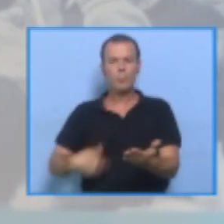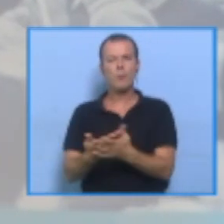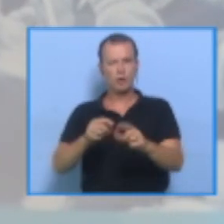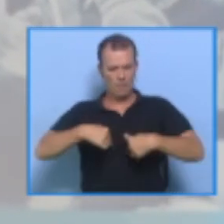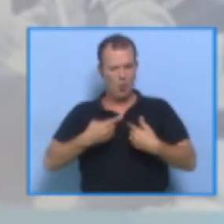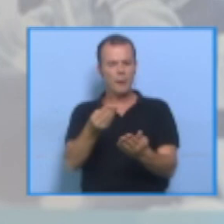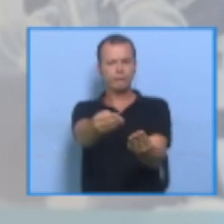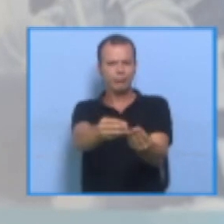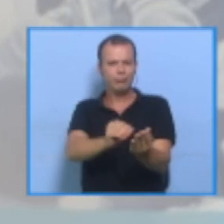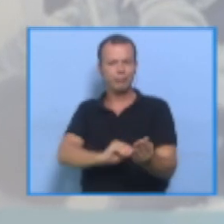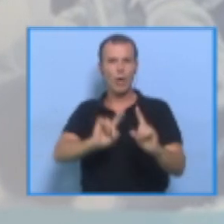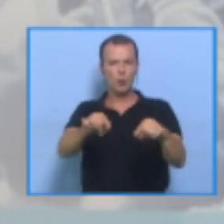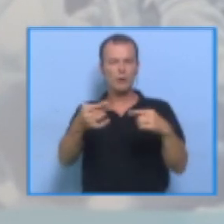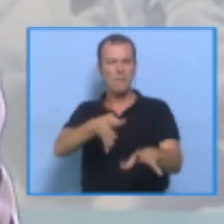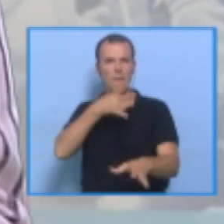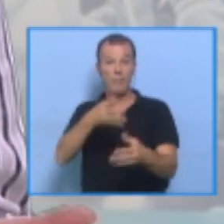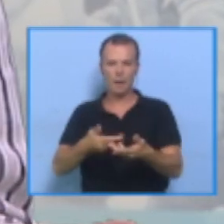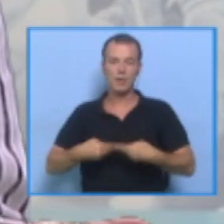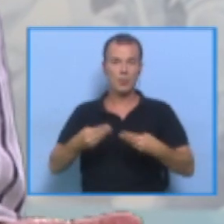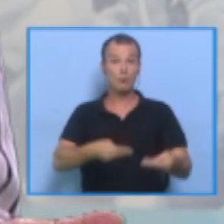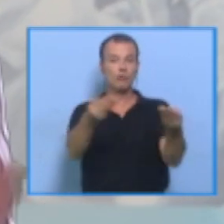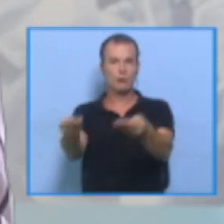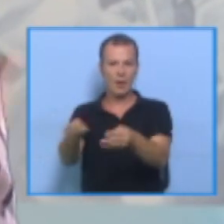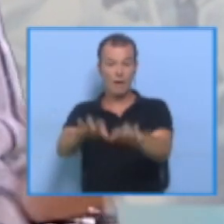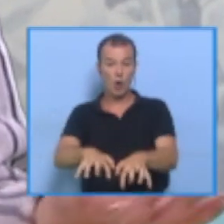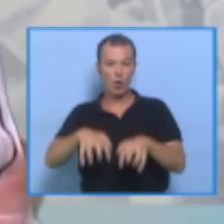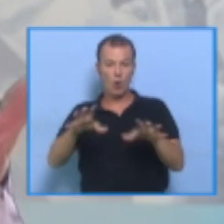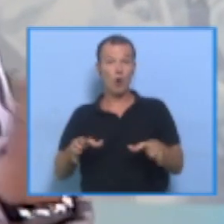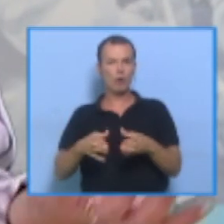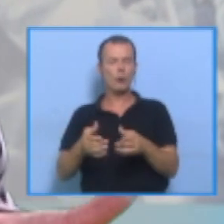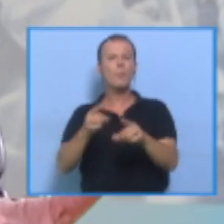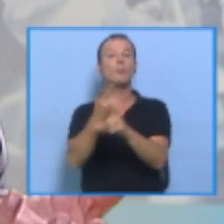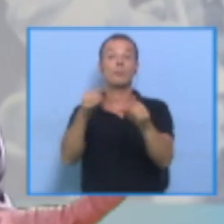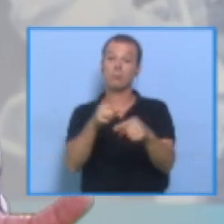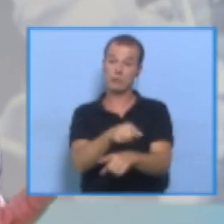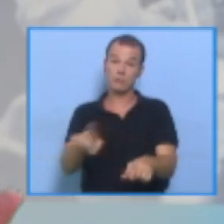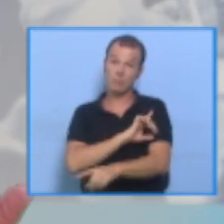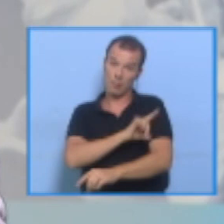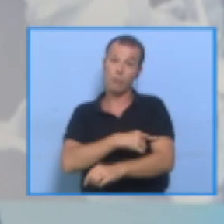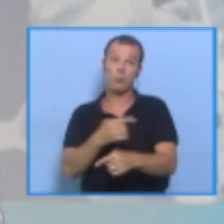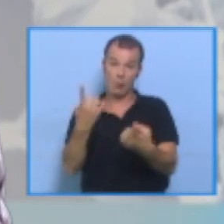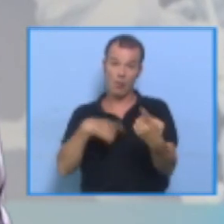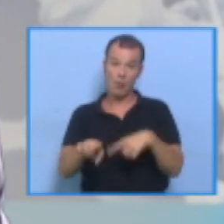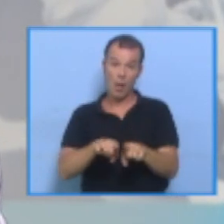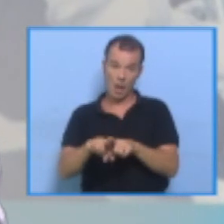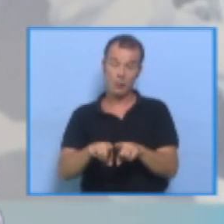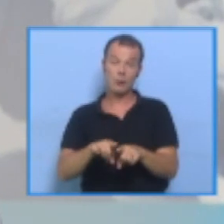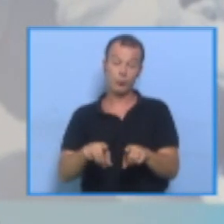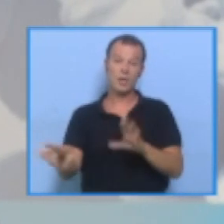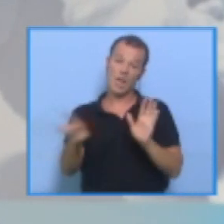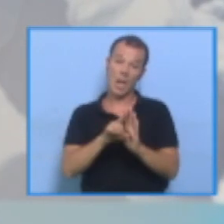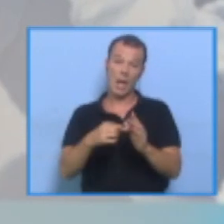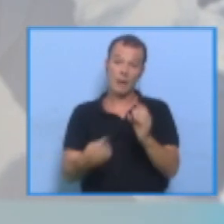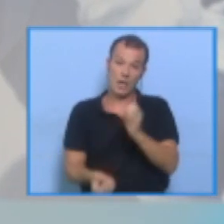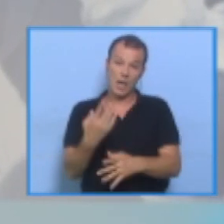e apresentava ao Conselho, porque só a Comissão tem, enfim, poder de iniciativa legislativa, o Parlamento Europeu não